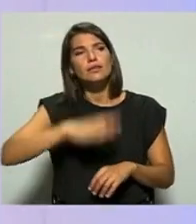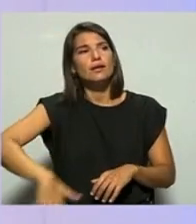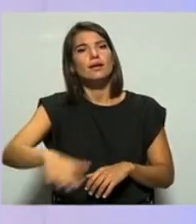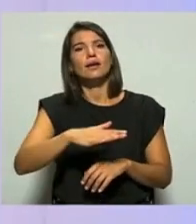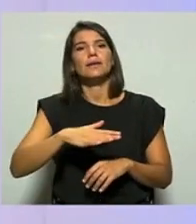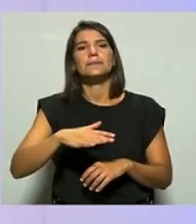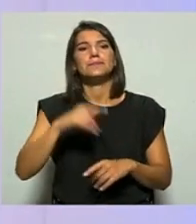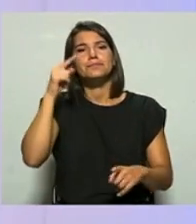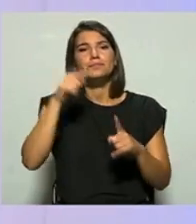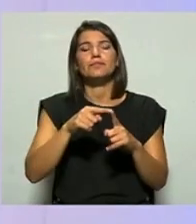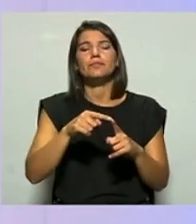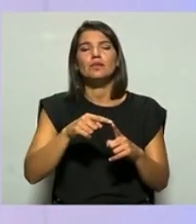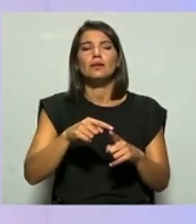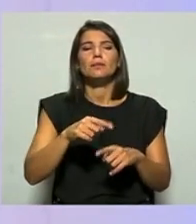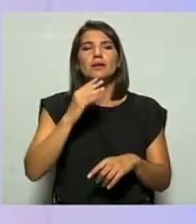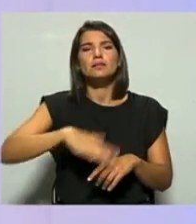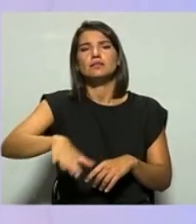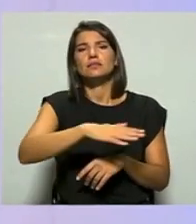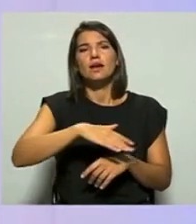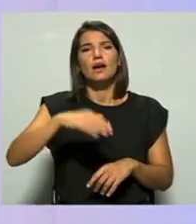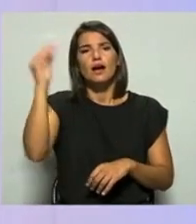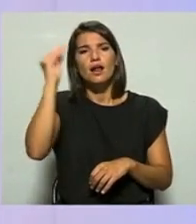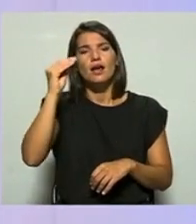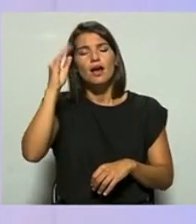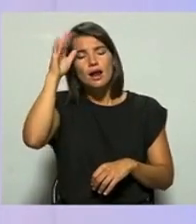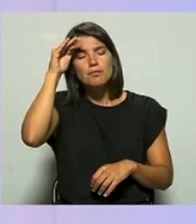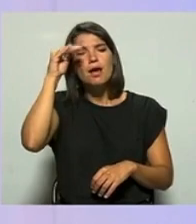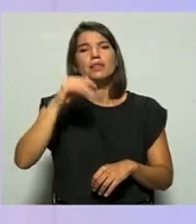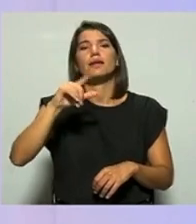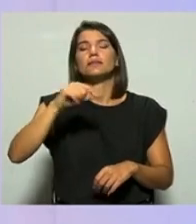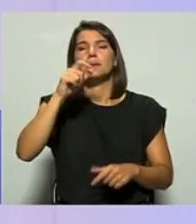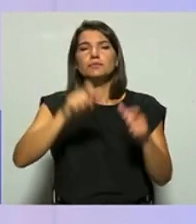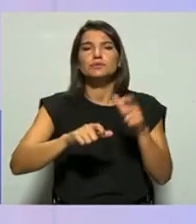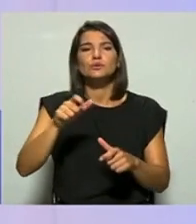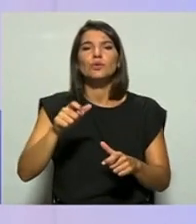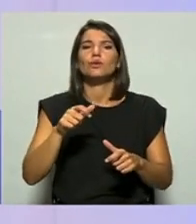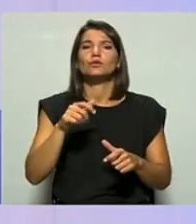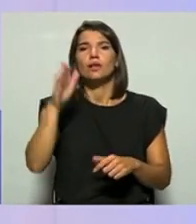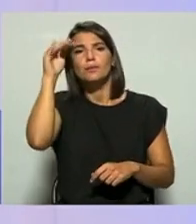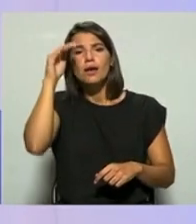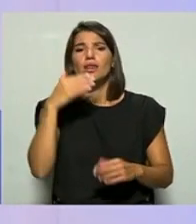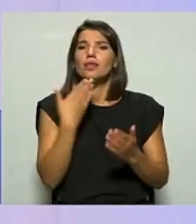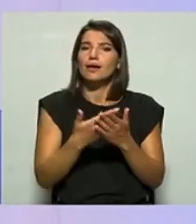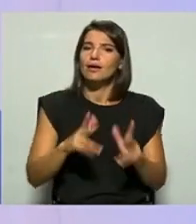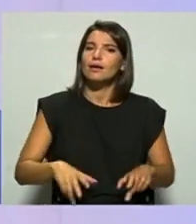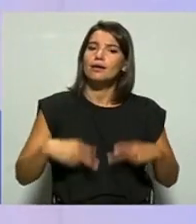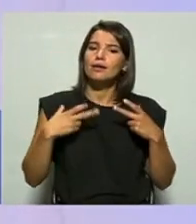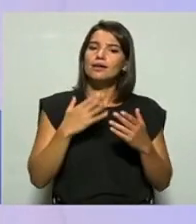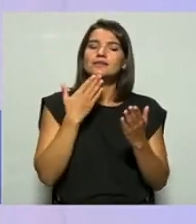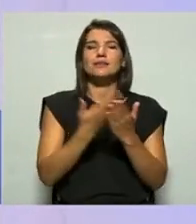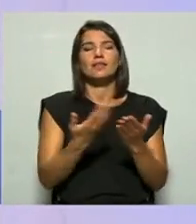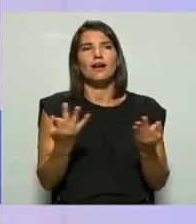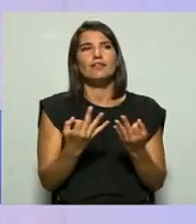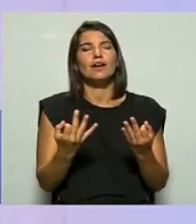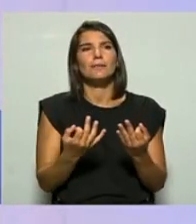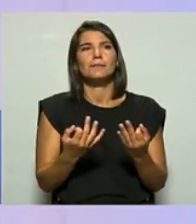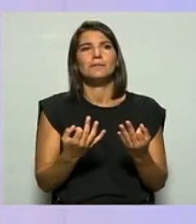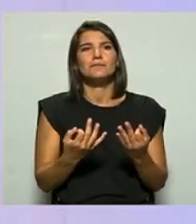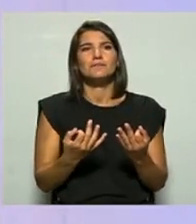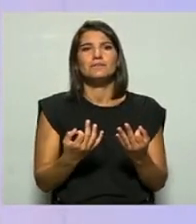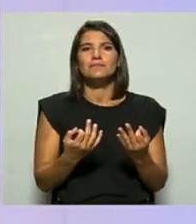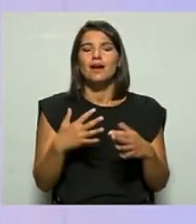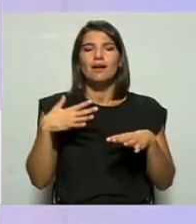para ir para ir para o hospital lado e para usar lenço por quê que poderá ir a entrar não irá gerar riqueza e a criar um